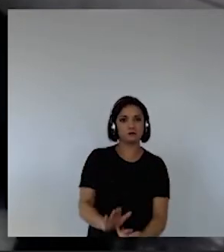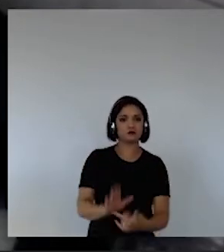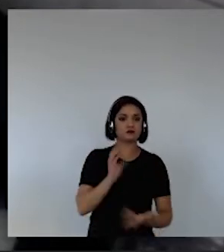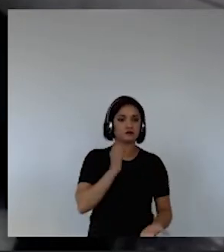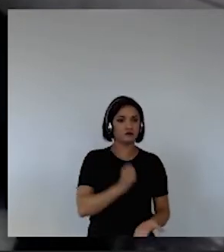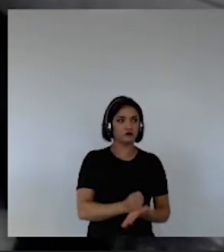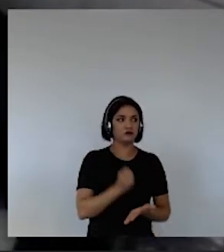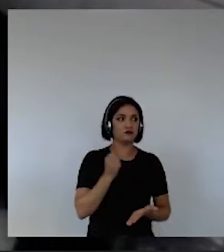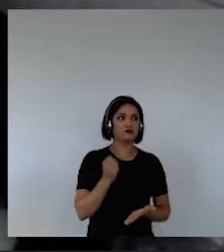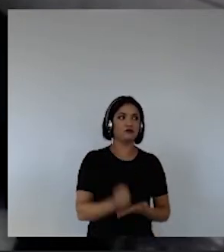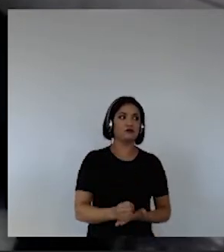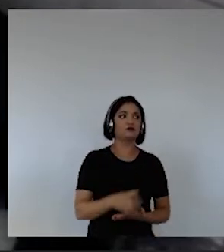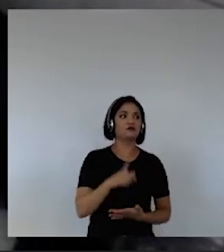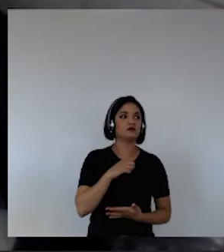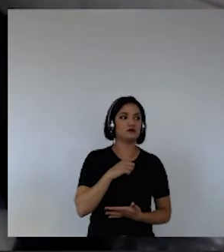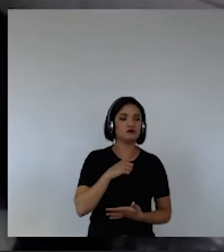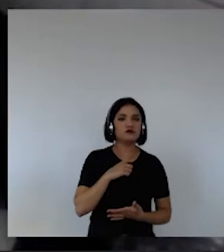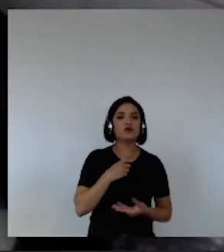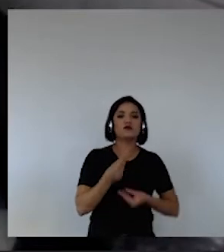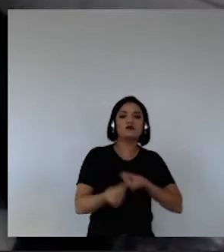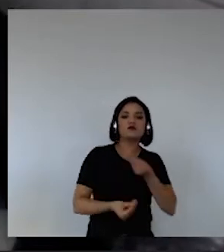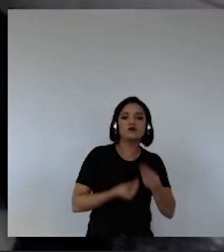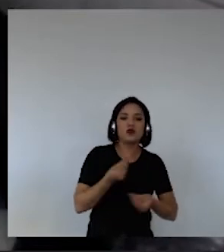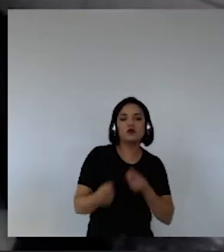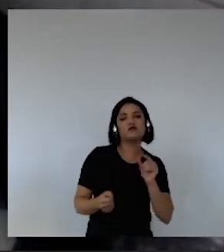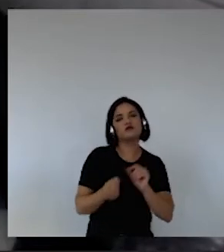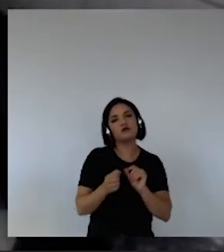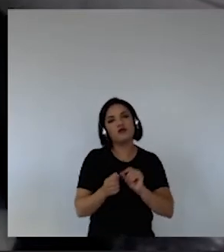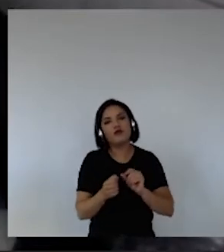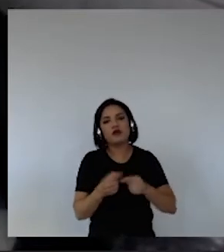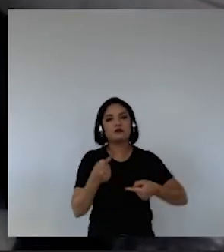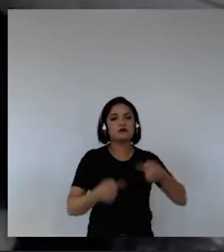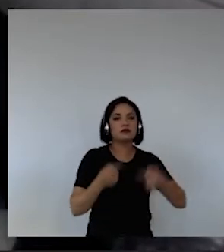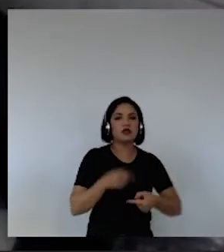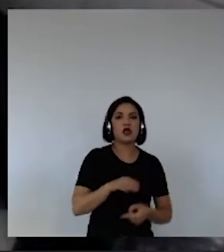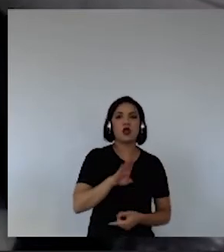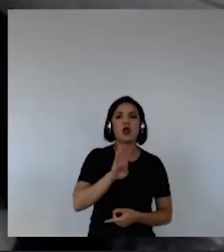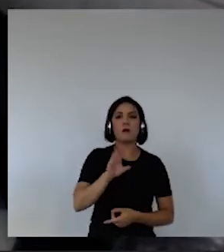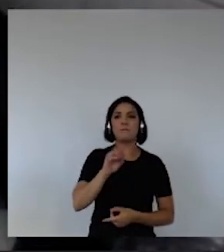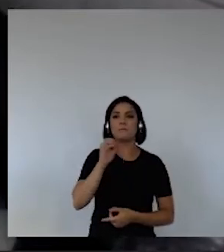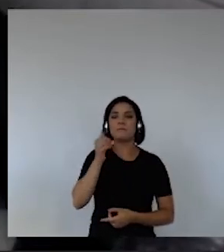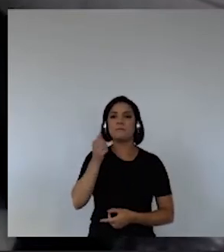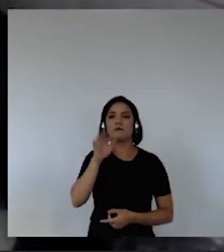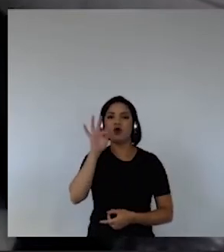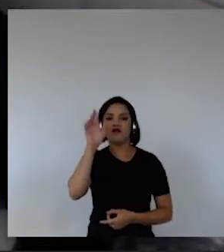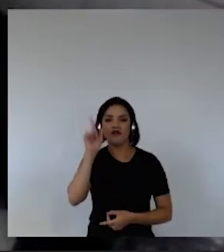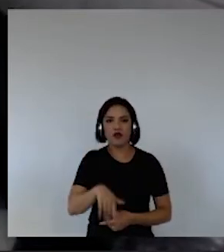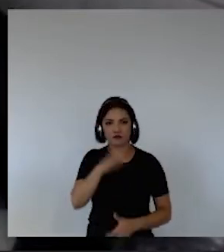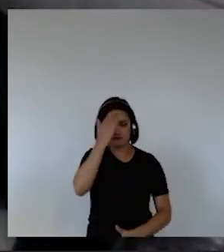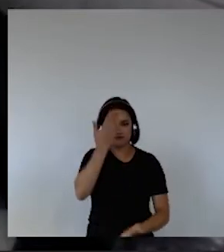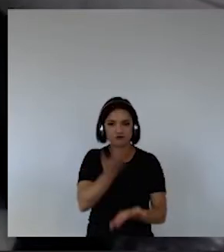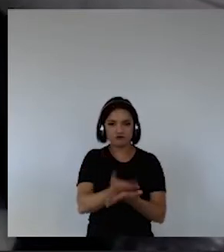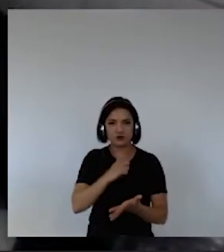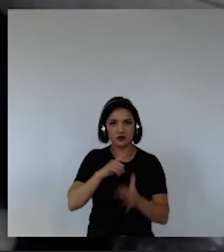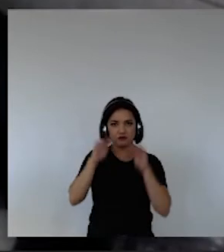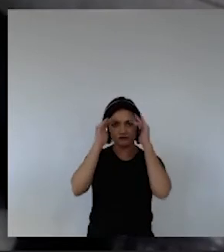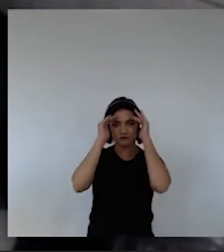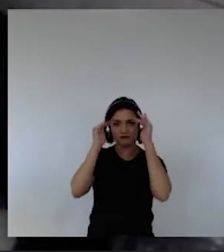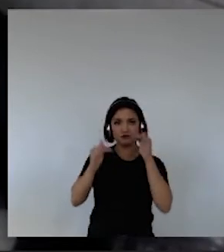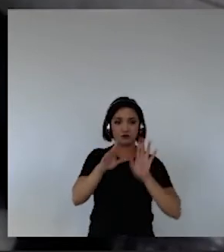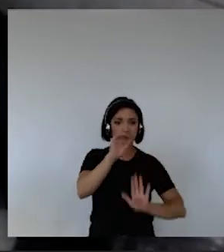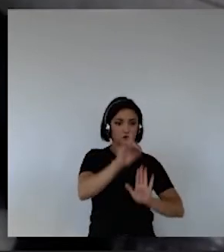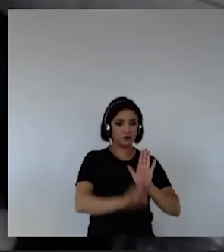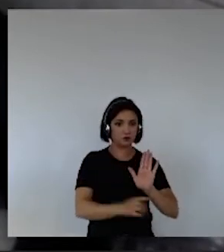contrato foi tratado desta ou daquela maneira, que a boa-fé foi respeitada, porque quando se fala em direito